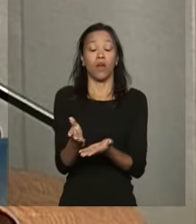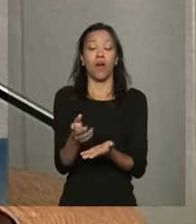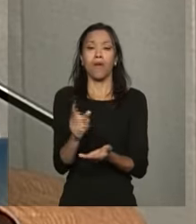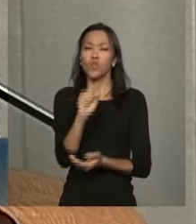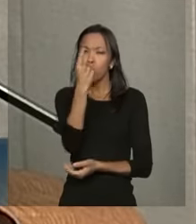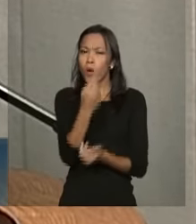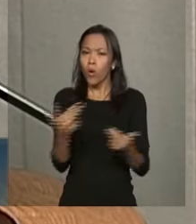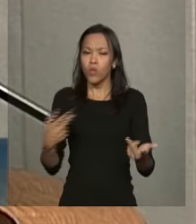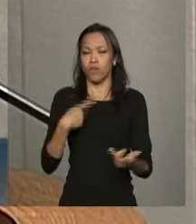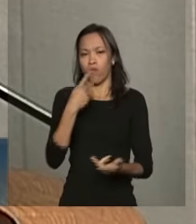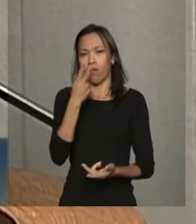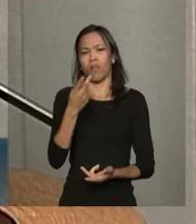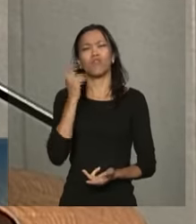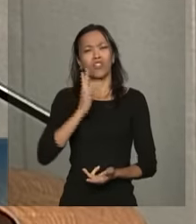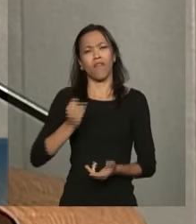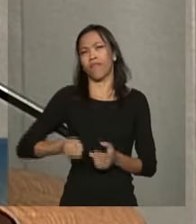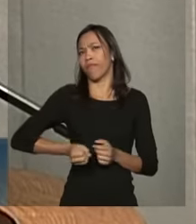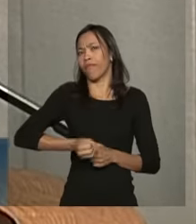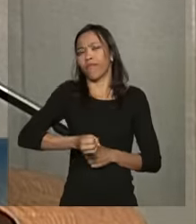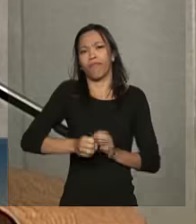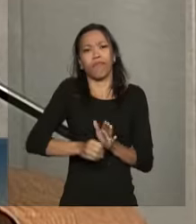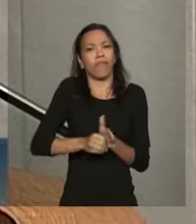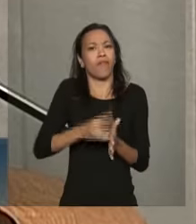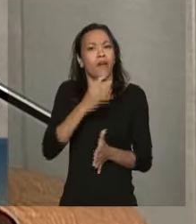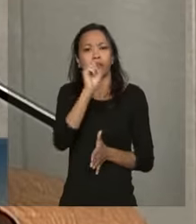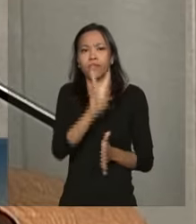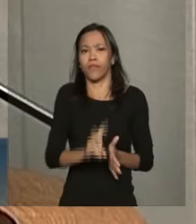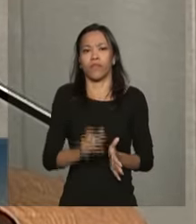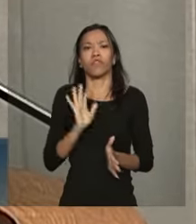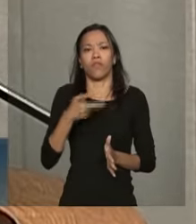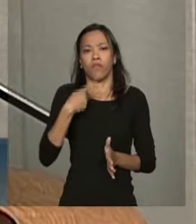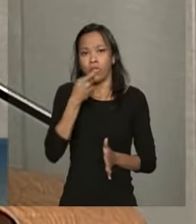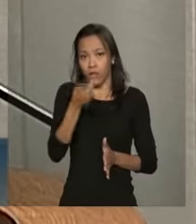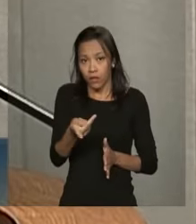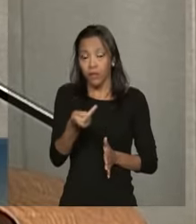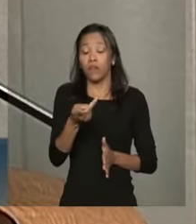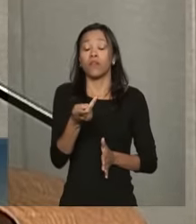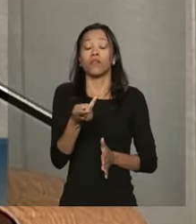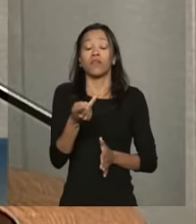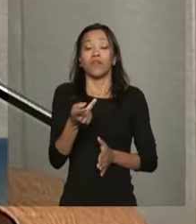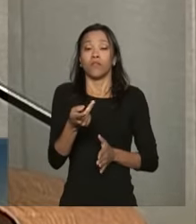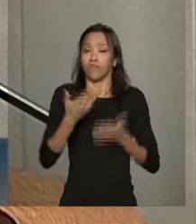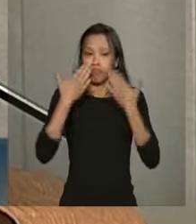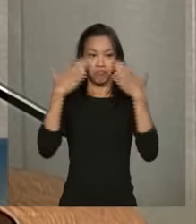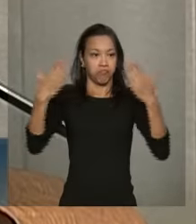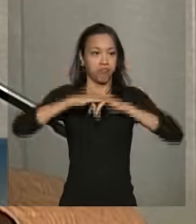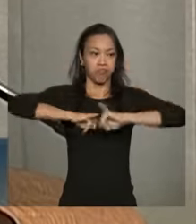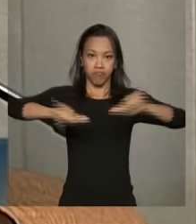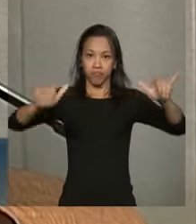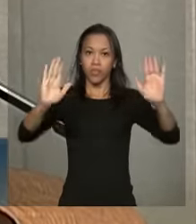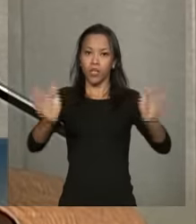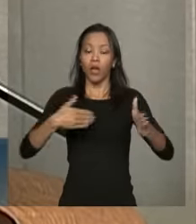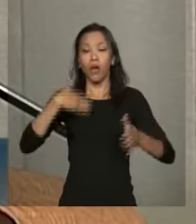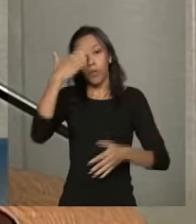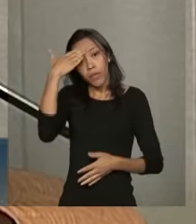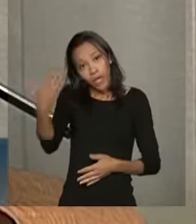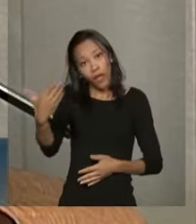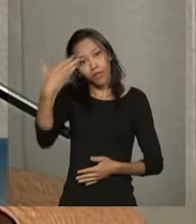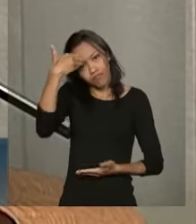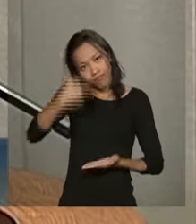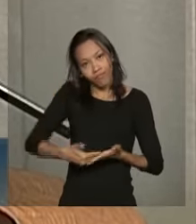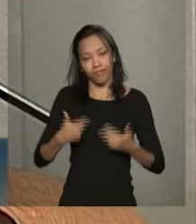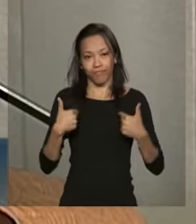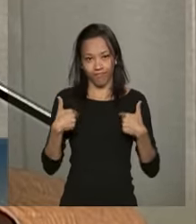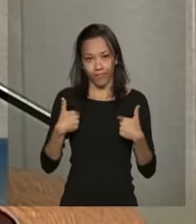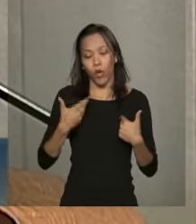importante que já fiz várias vezes de maneira particular e várias vezes de maneira pública eh Obrigado pela confiança